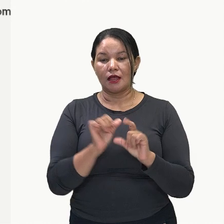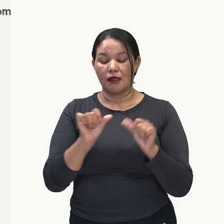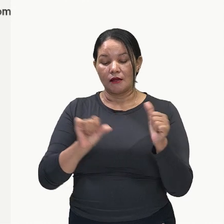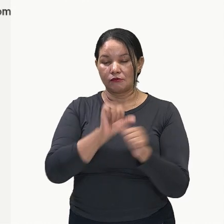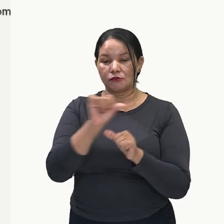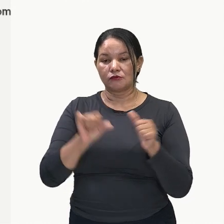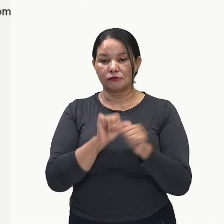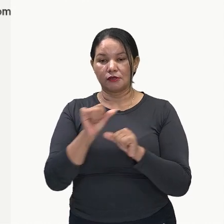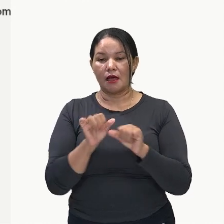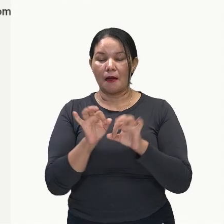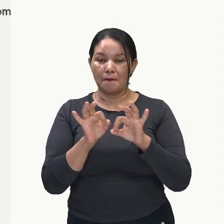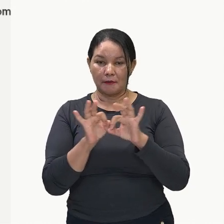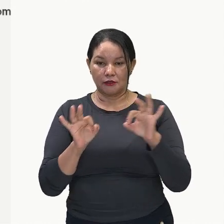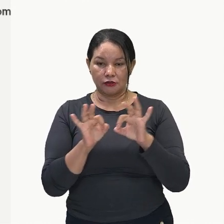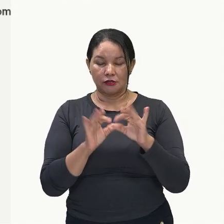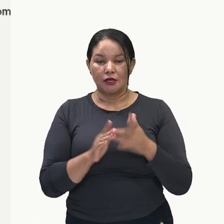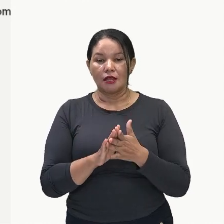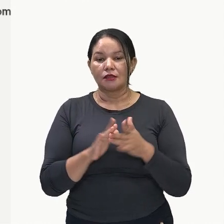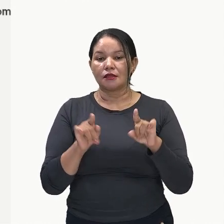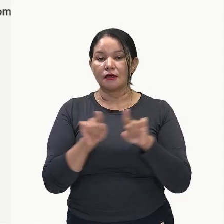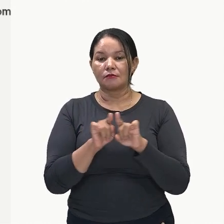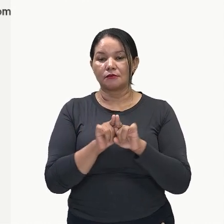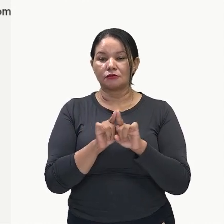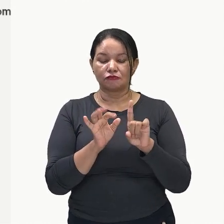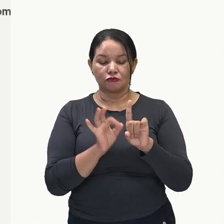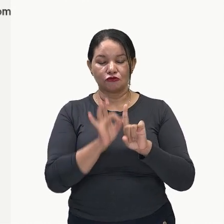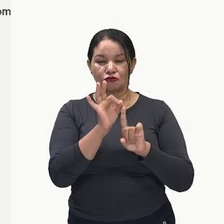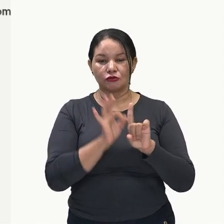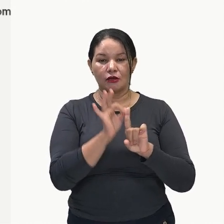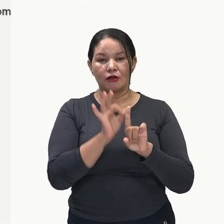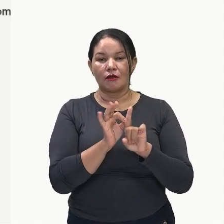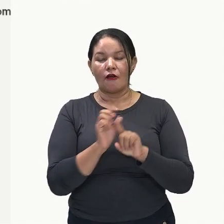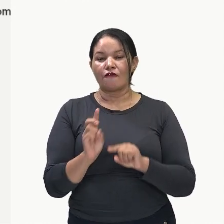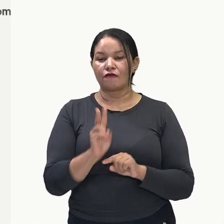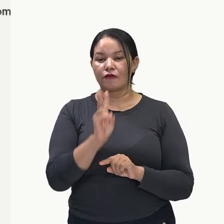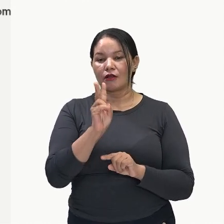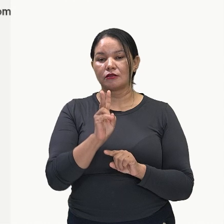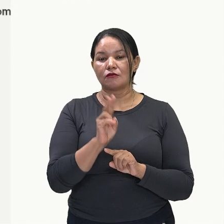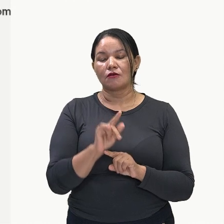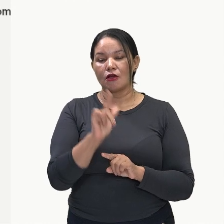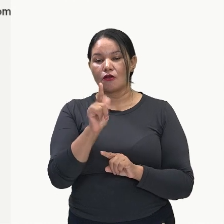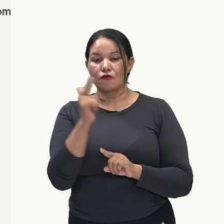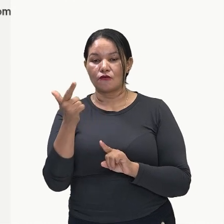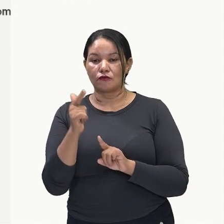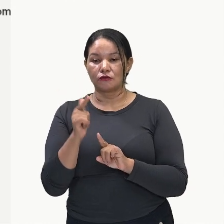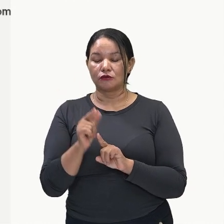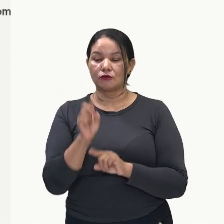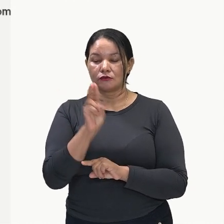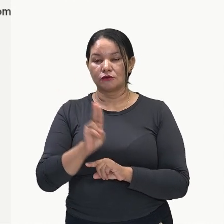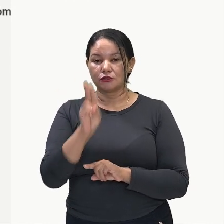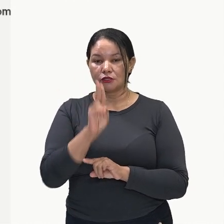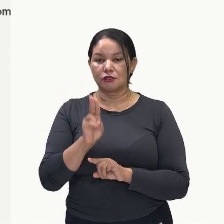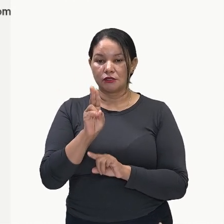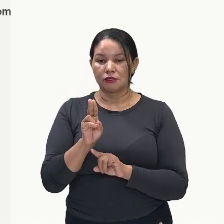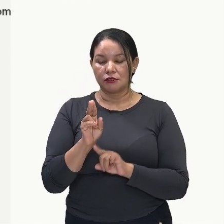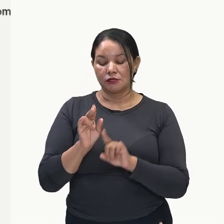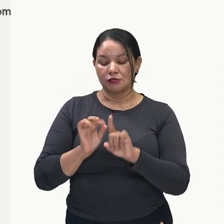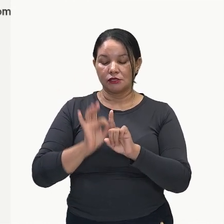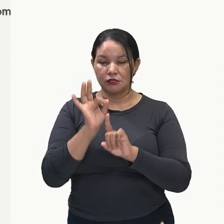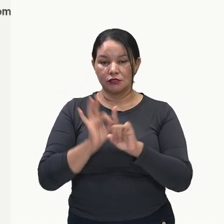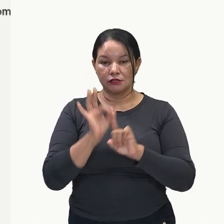medida, né, realizada em uma escala de um valor equivalente em outra, utilizando as